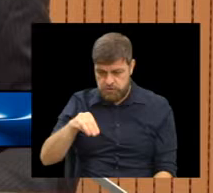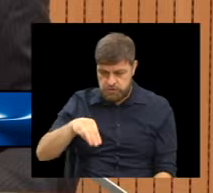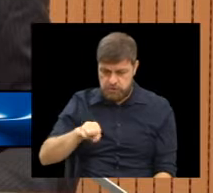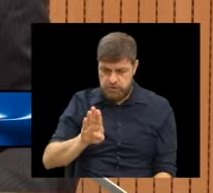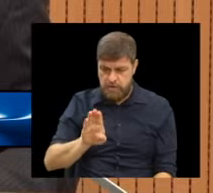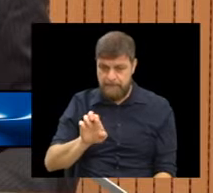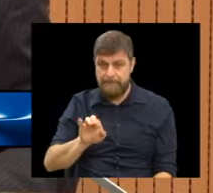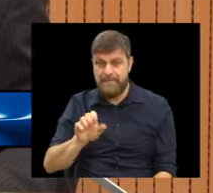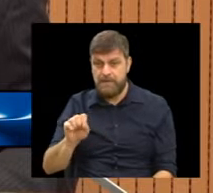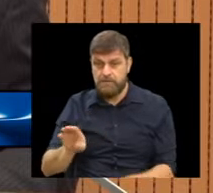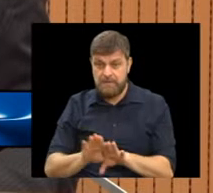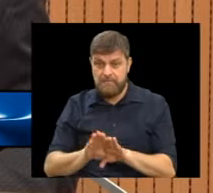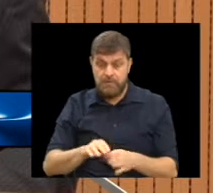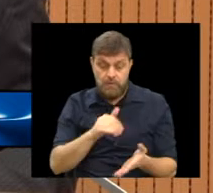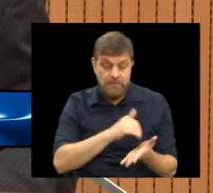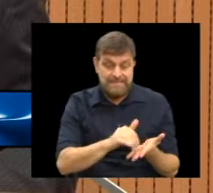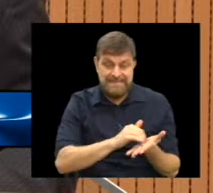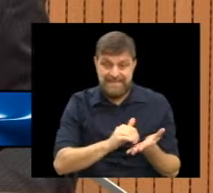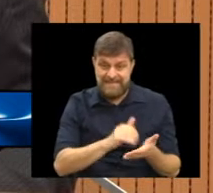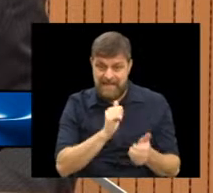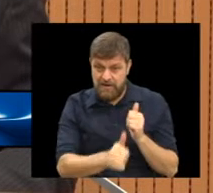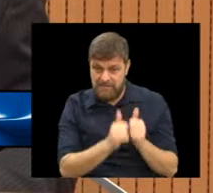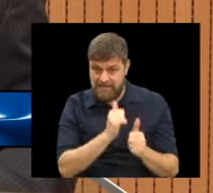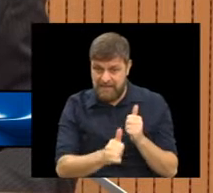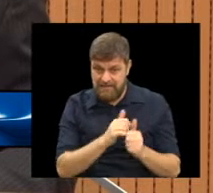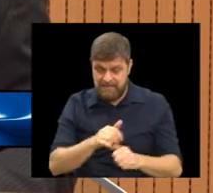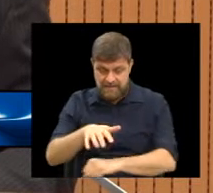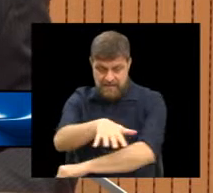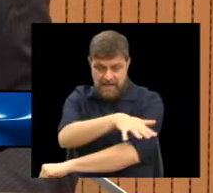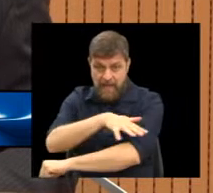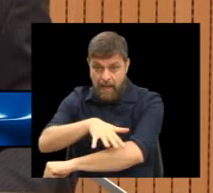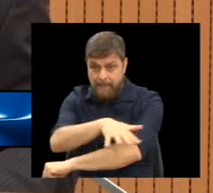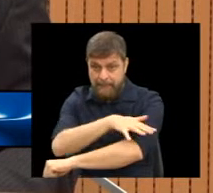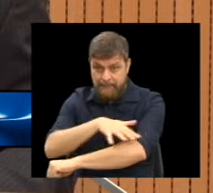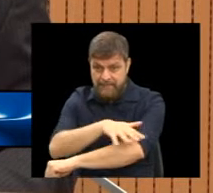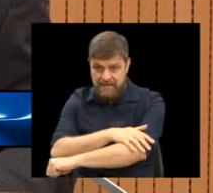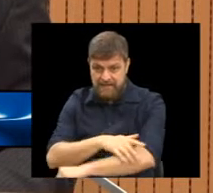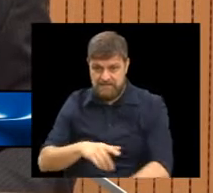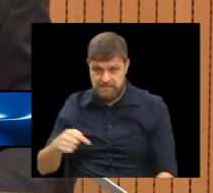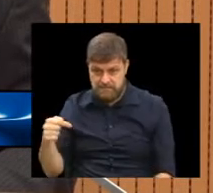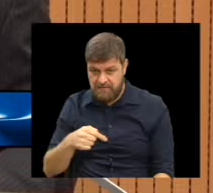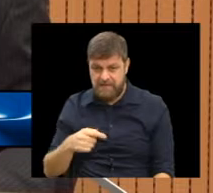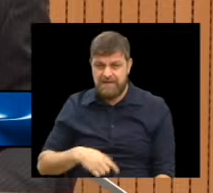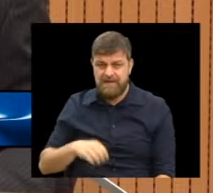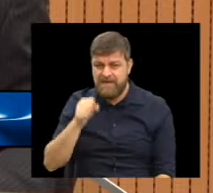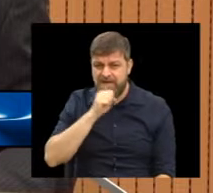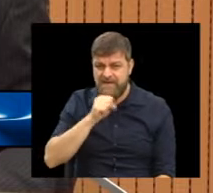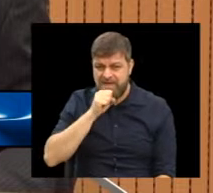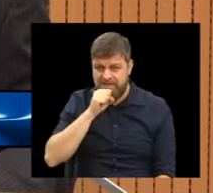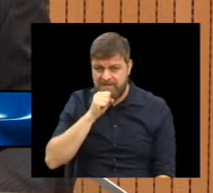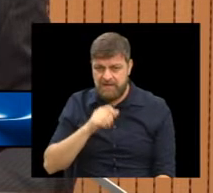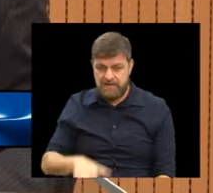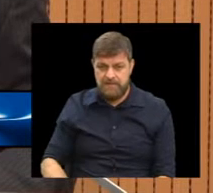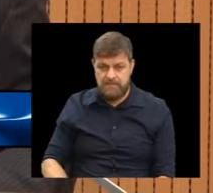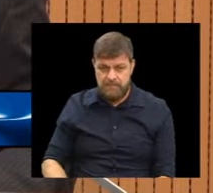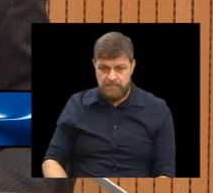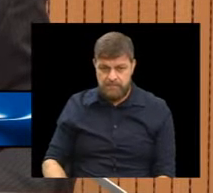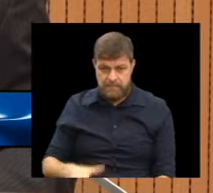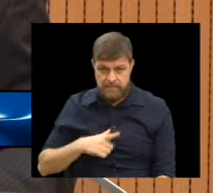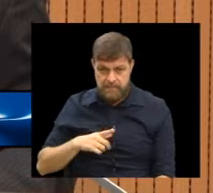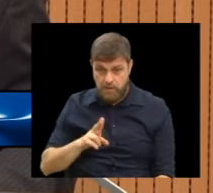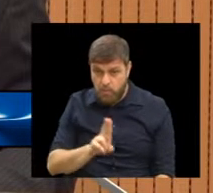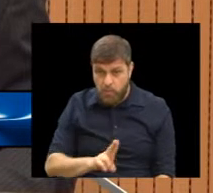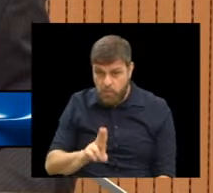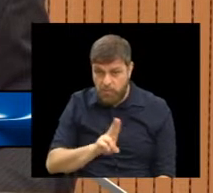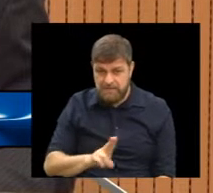de Esportes, Dário Saad, o campo da Praça Sarqui Salamene, onde é o antigo campo do Náutico, hoje usado